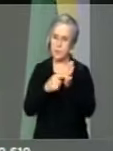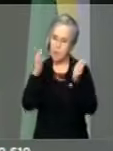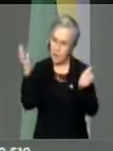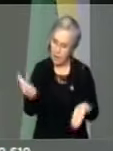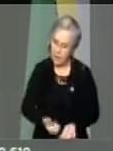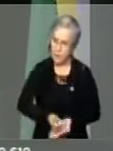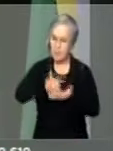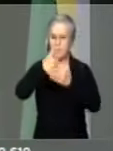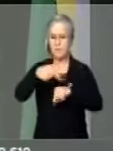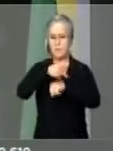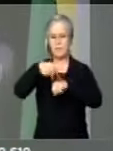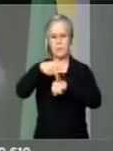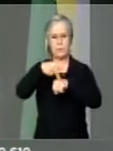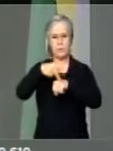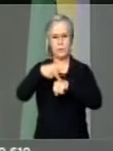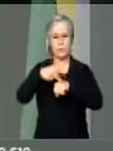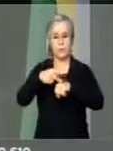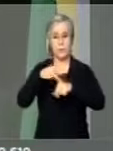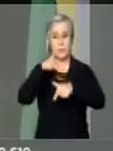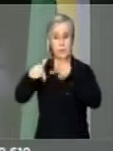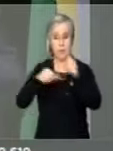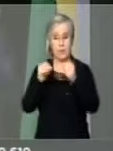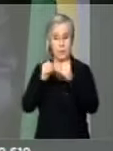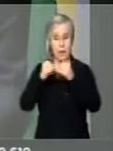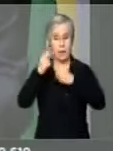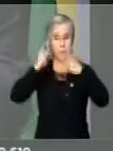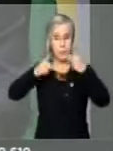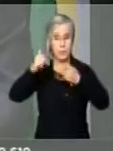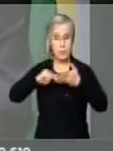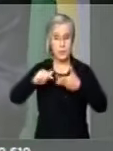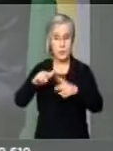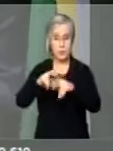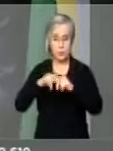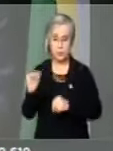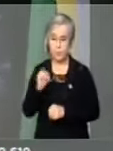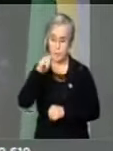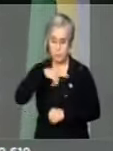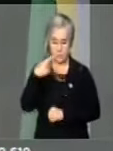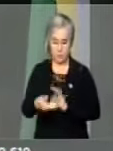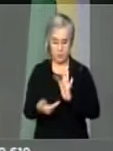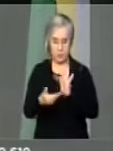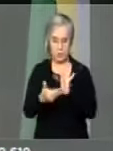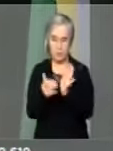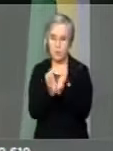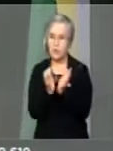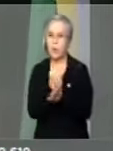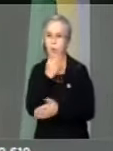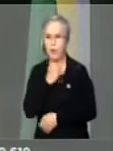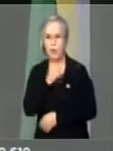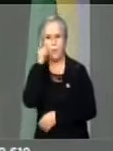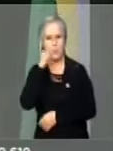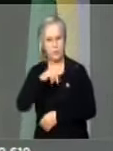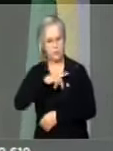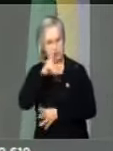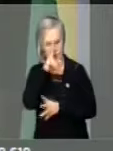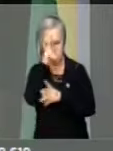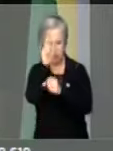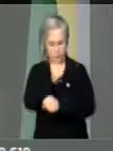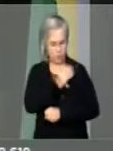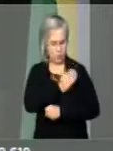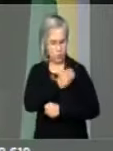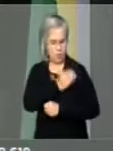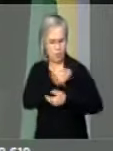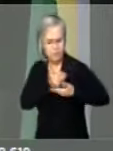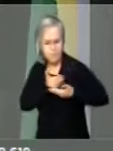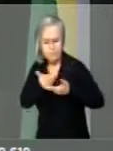nossa pátria do seu abatimento, ações políticas. Por isso a importância de nós termos nessa casa homens e mulheres que tenham o seu coração